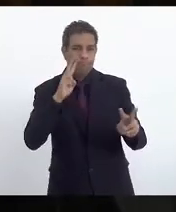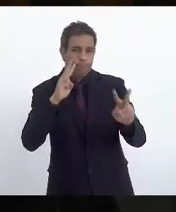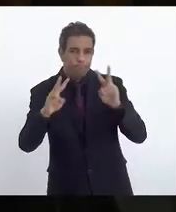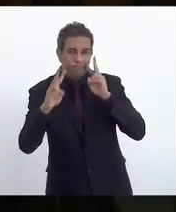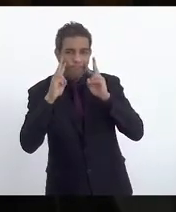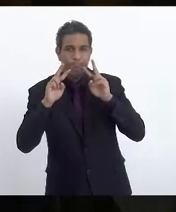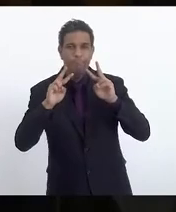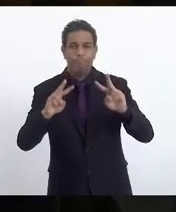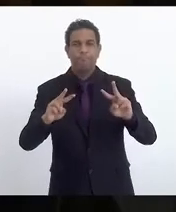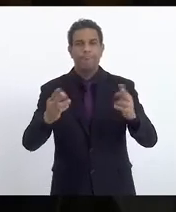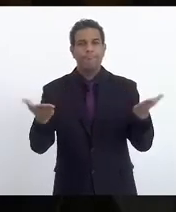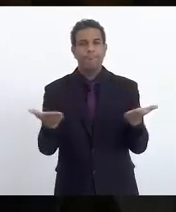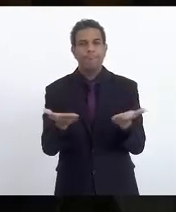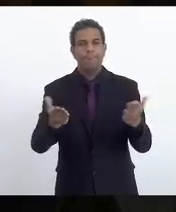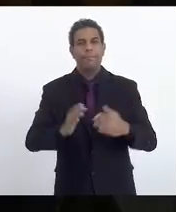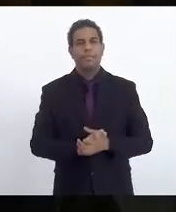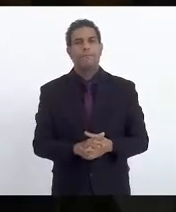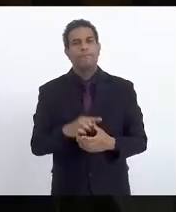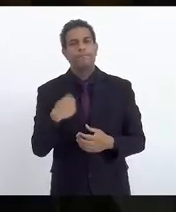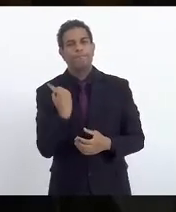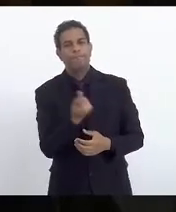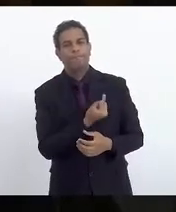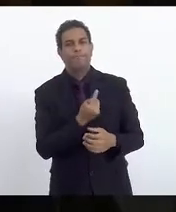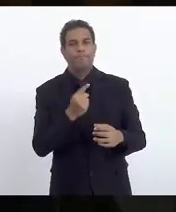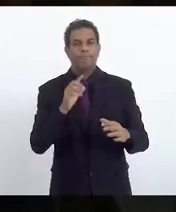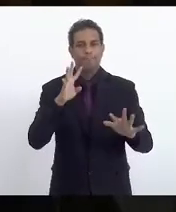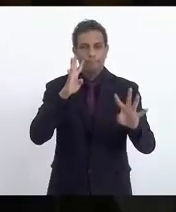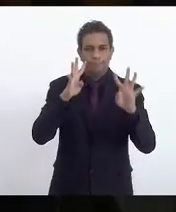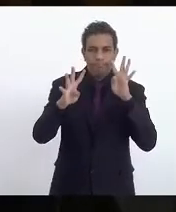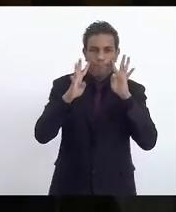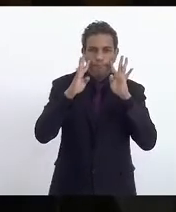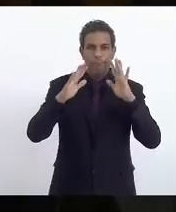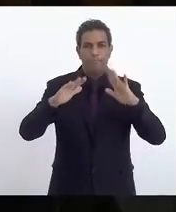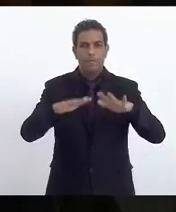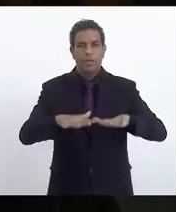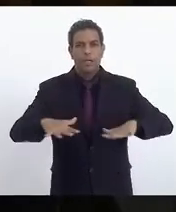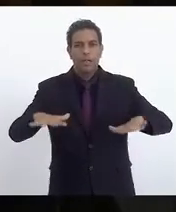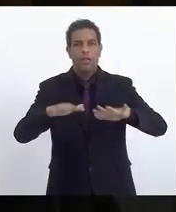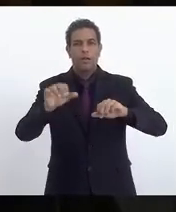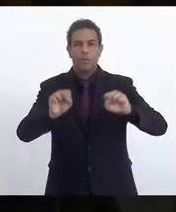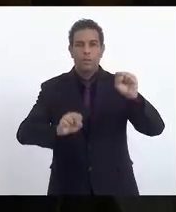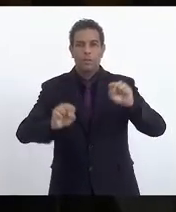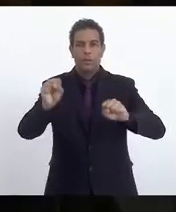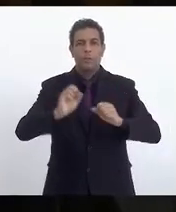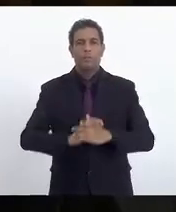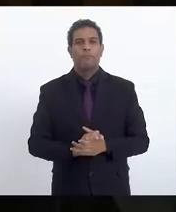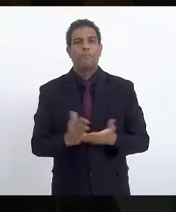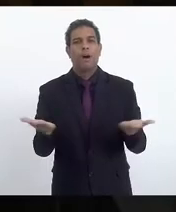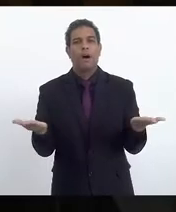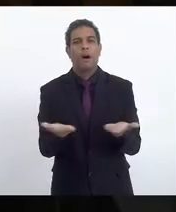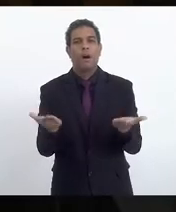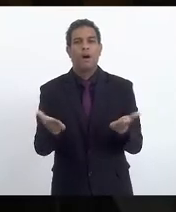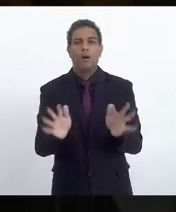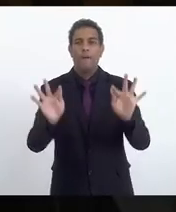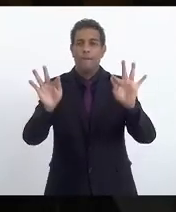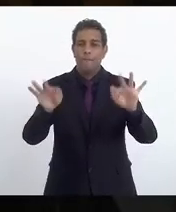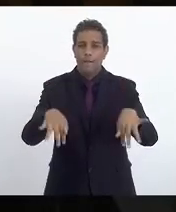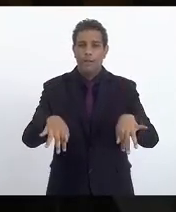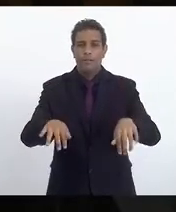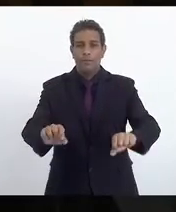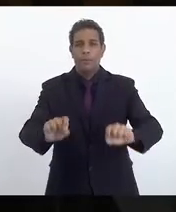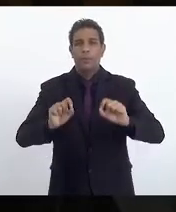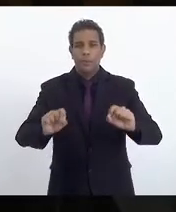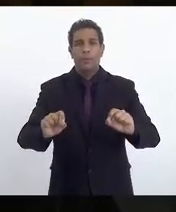vista domiciliar que é seu ponto de vista industrial e para terminar a senhora presidente